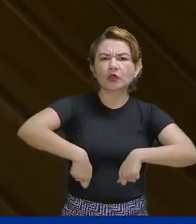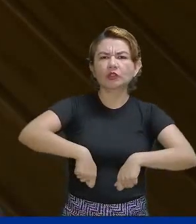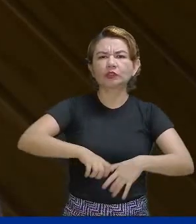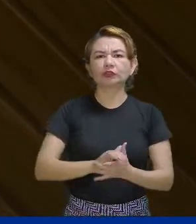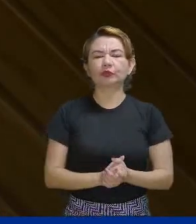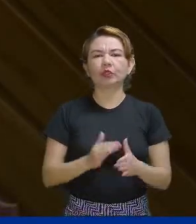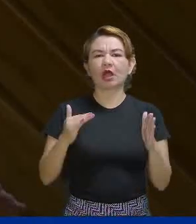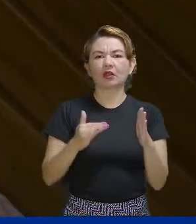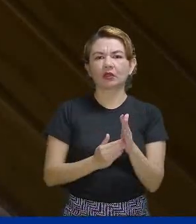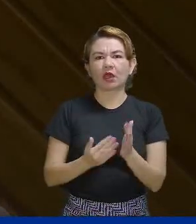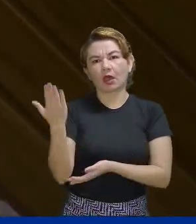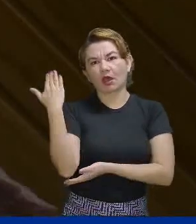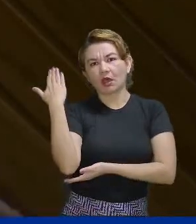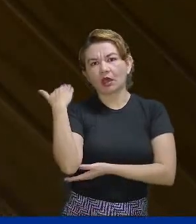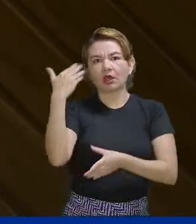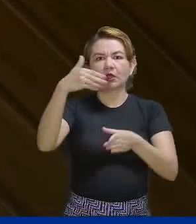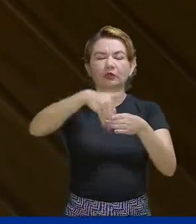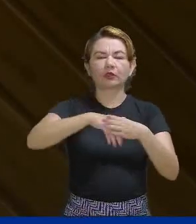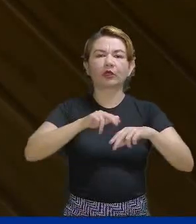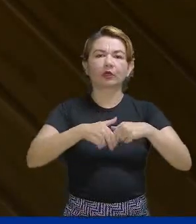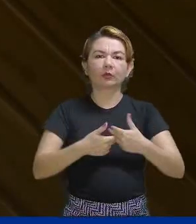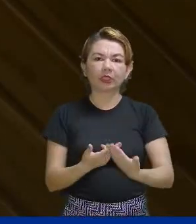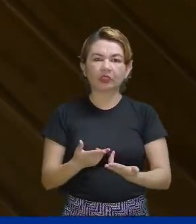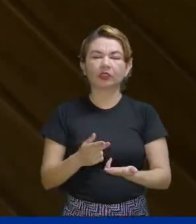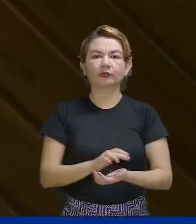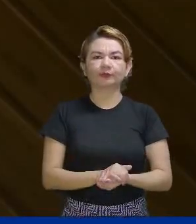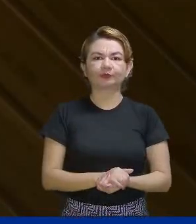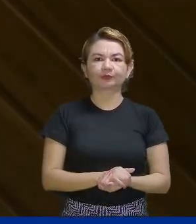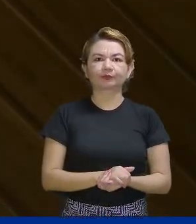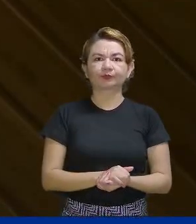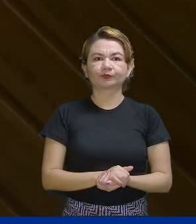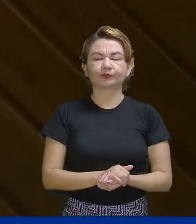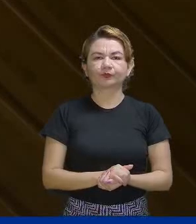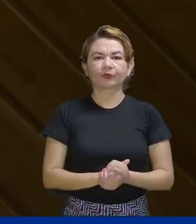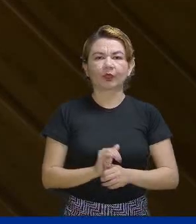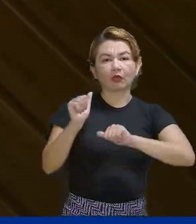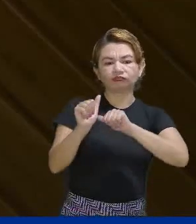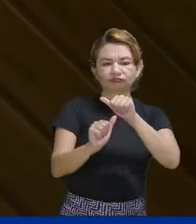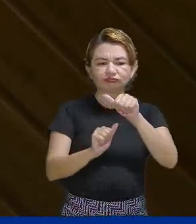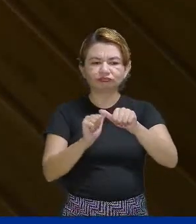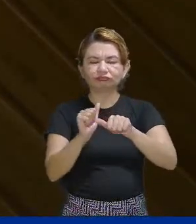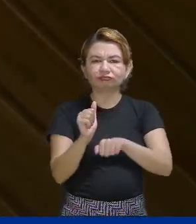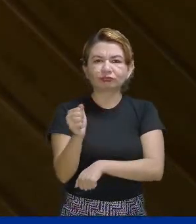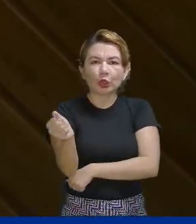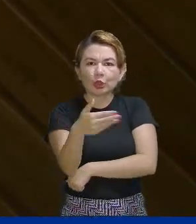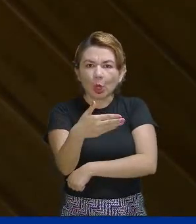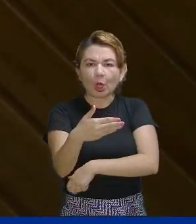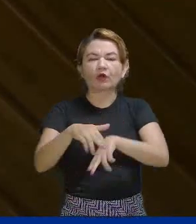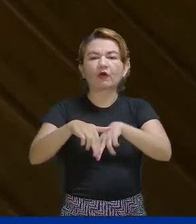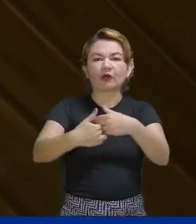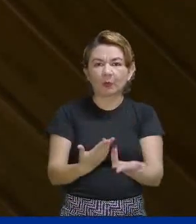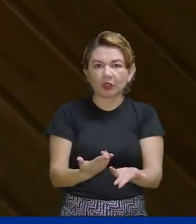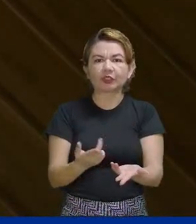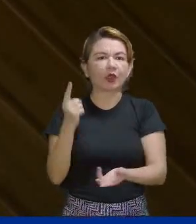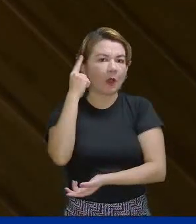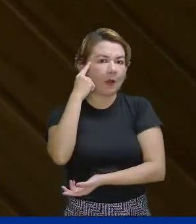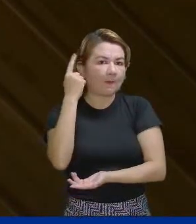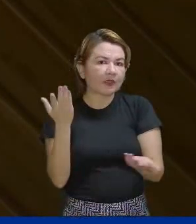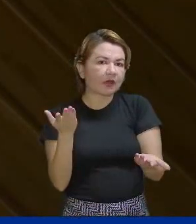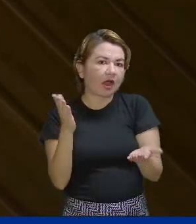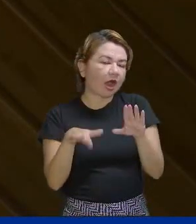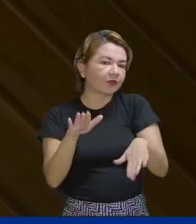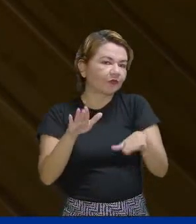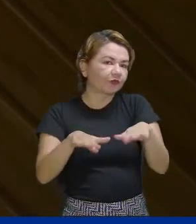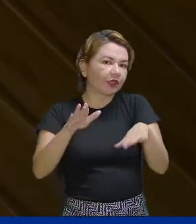até o escanoada, último pleito, curta, parcialmente contudo, em grisalha, função traz toga preta. dessa neófita alteração, Excelência, pensamos que muitas das